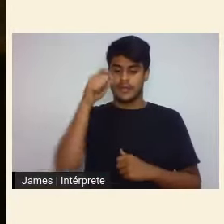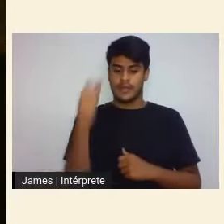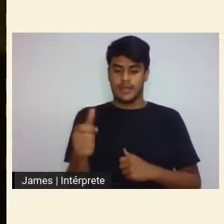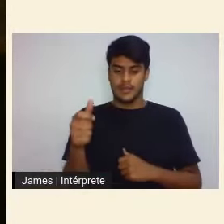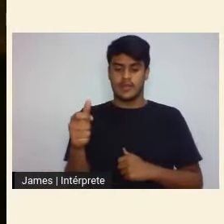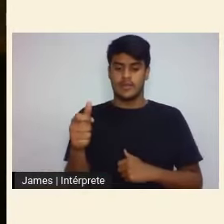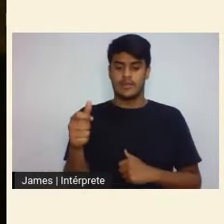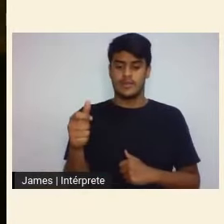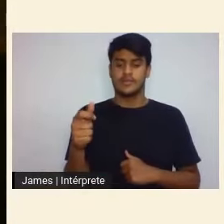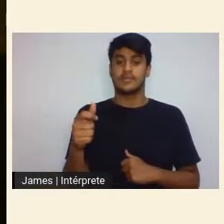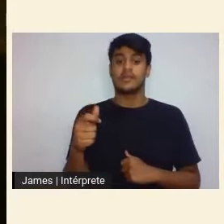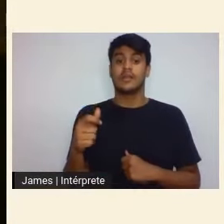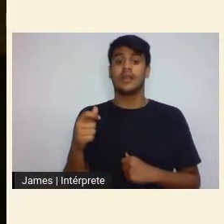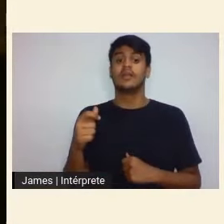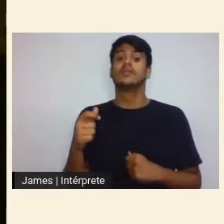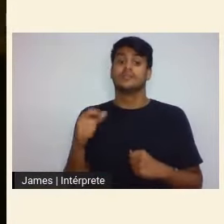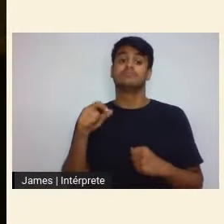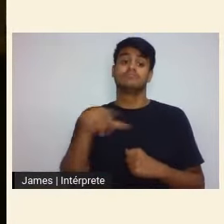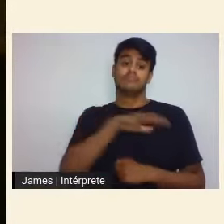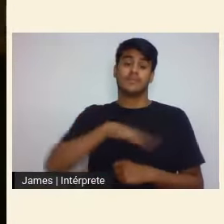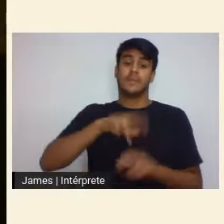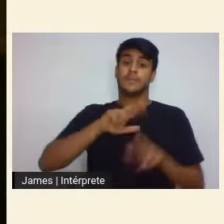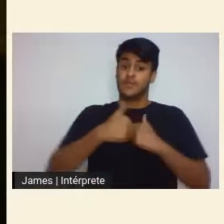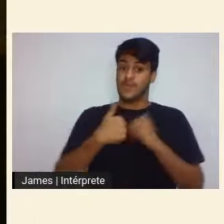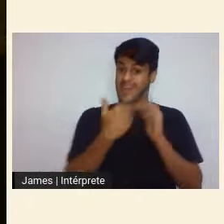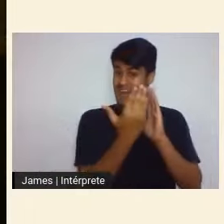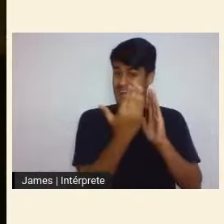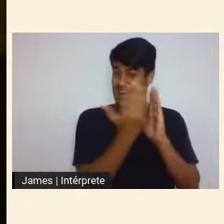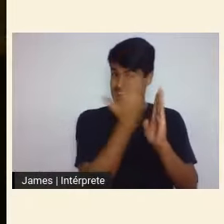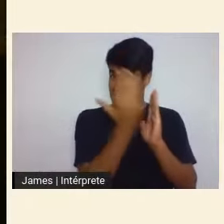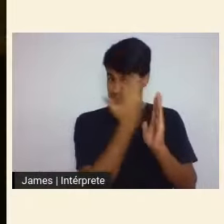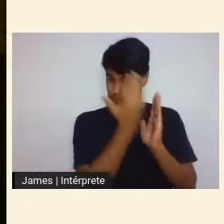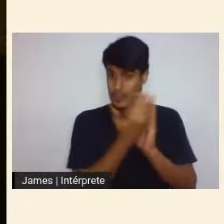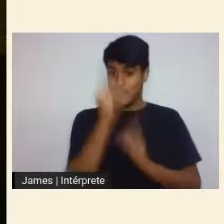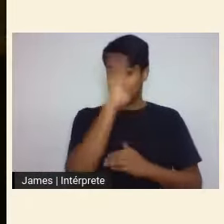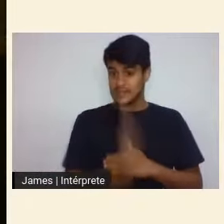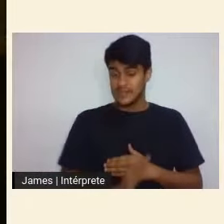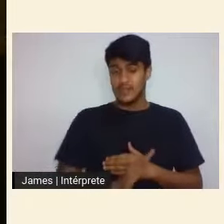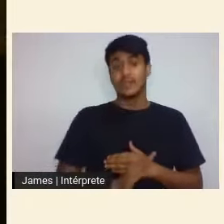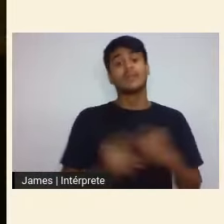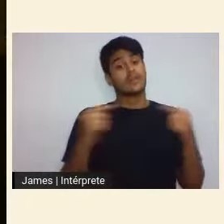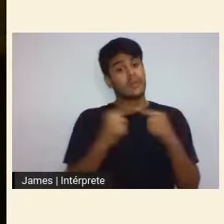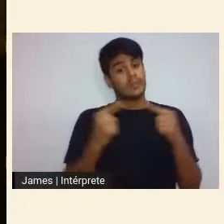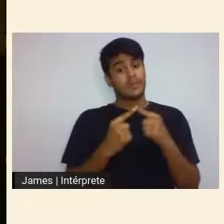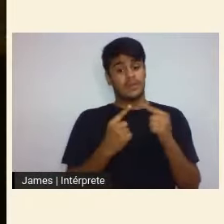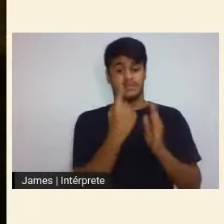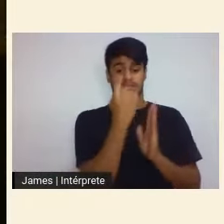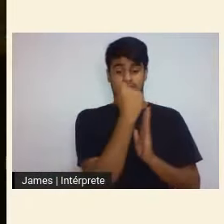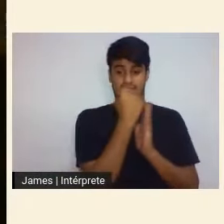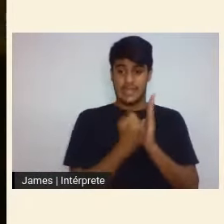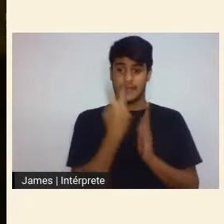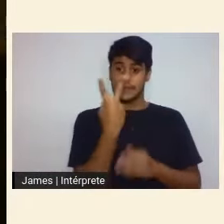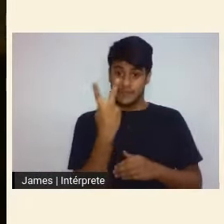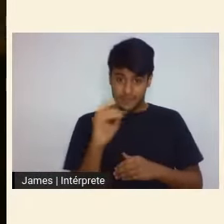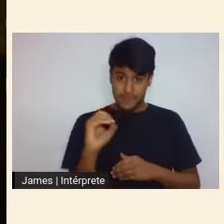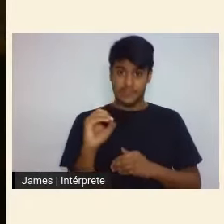literatura brasileira é, portanto, parte da imaginação social do último século. Nessa experiência de construção do que poderíamos